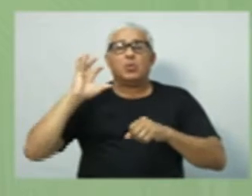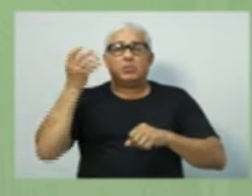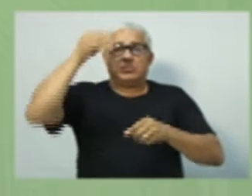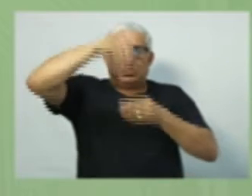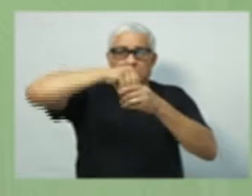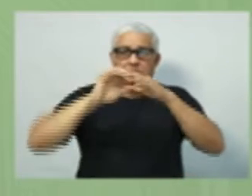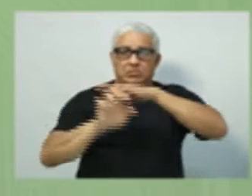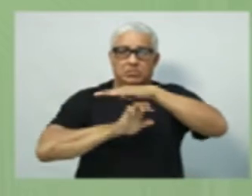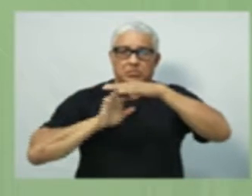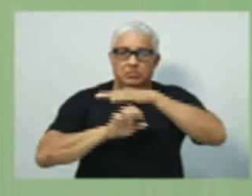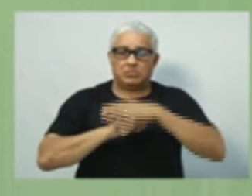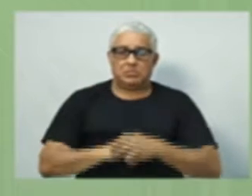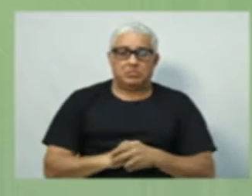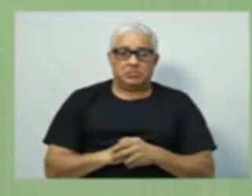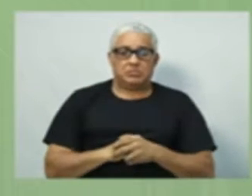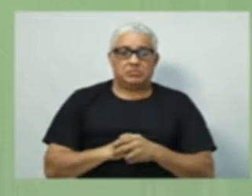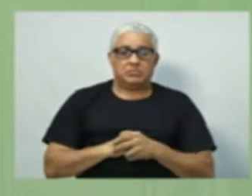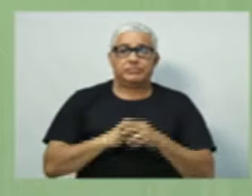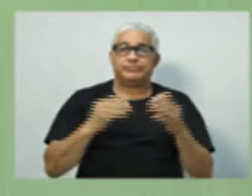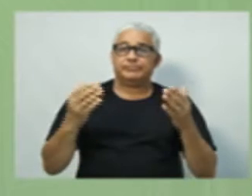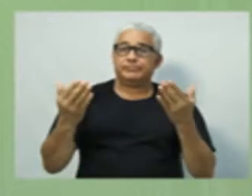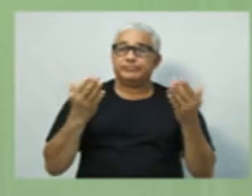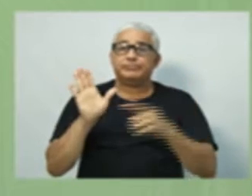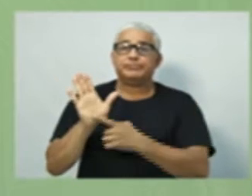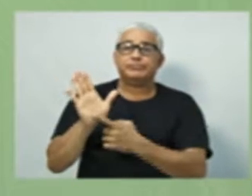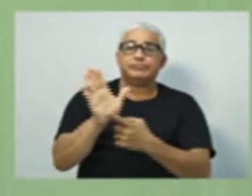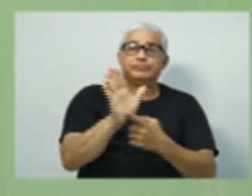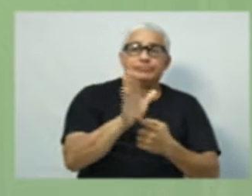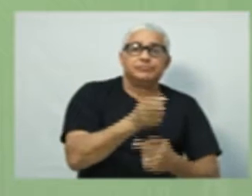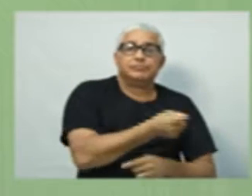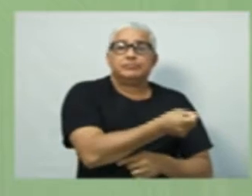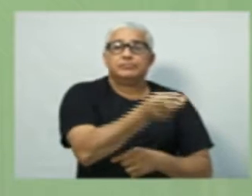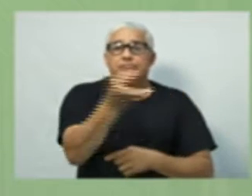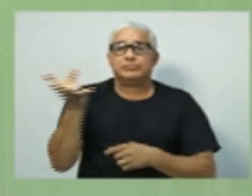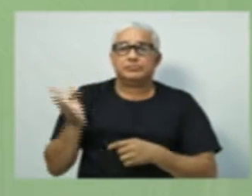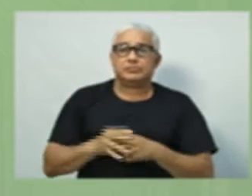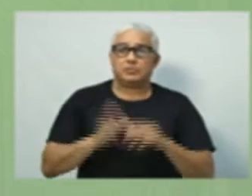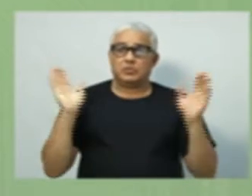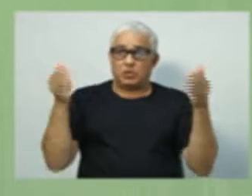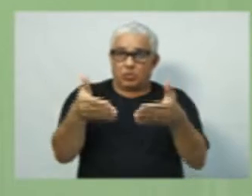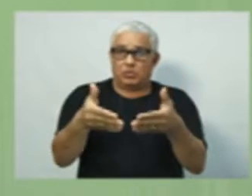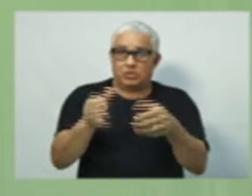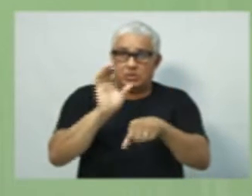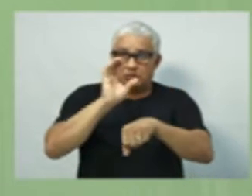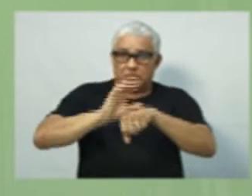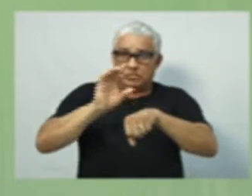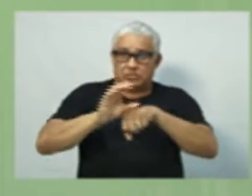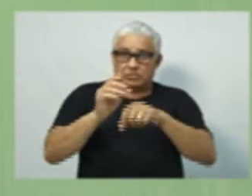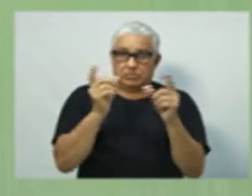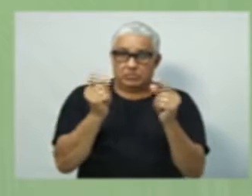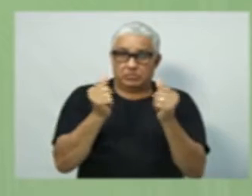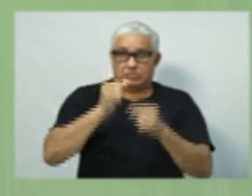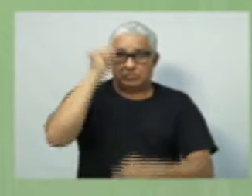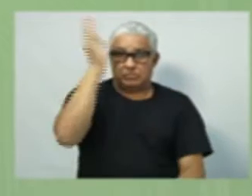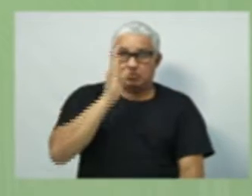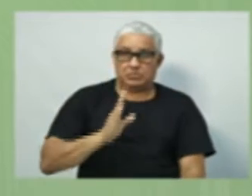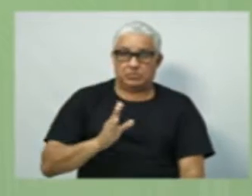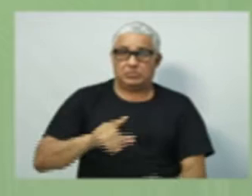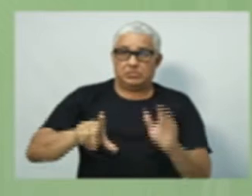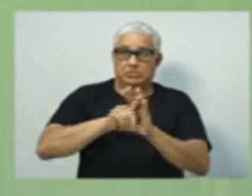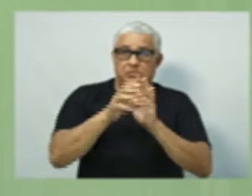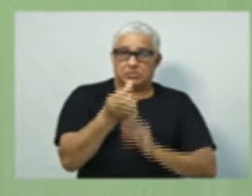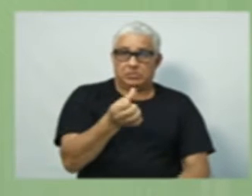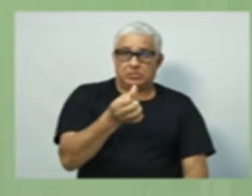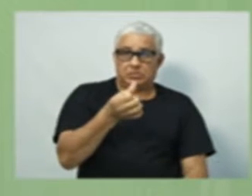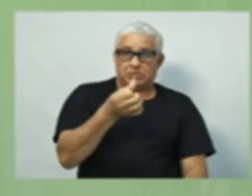ok quais demonstrações contáveis vai ser foco do nosso curso de finanças no brasil a lei 6